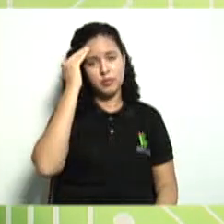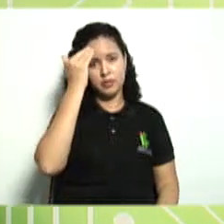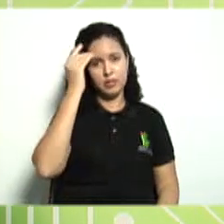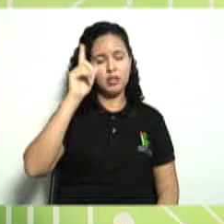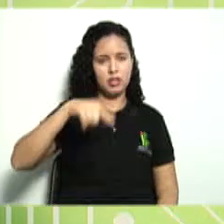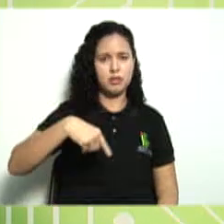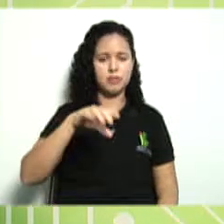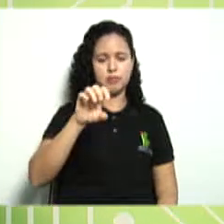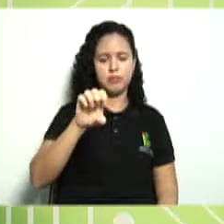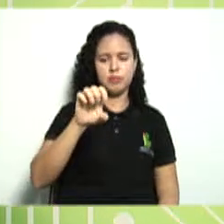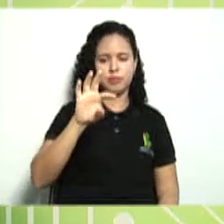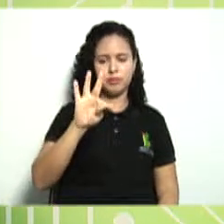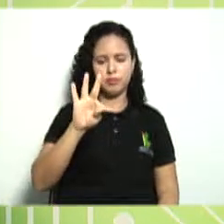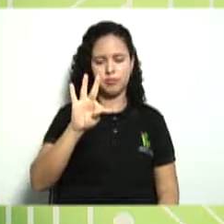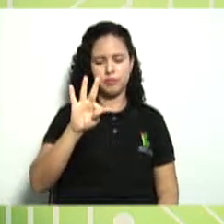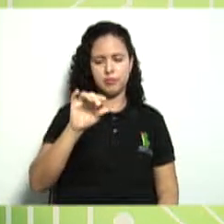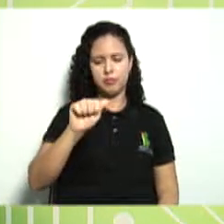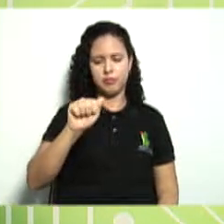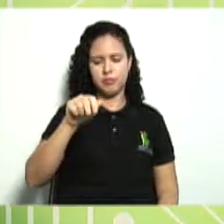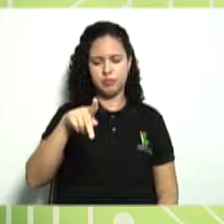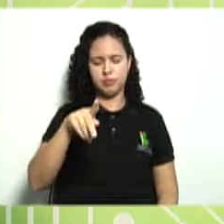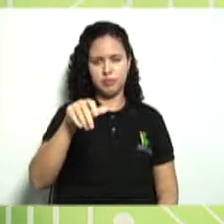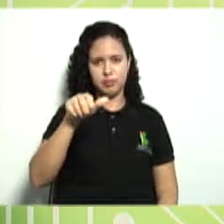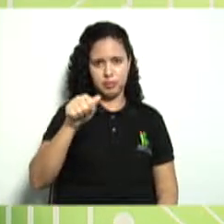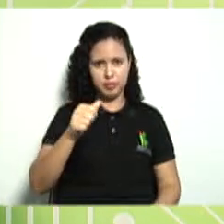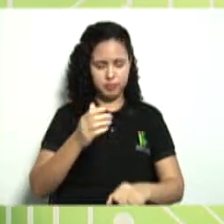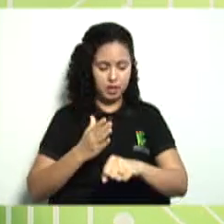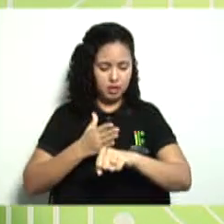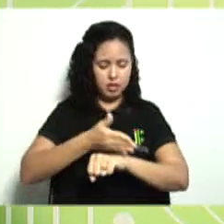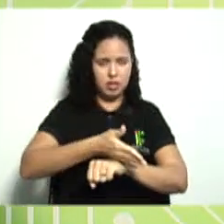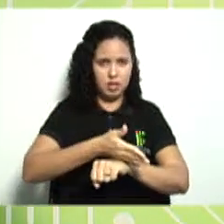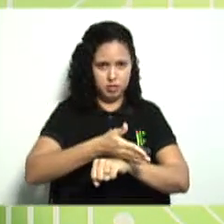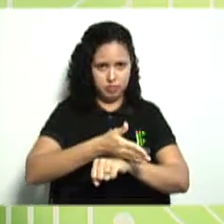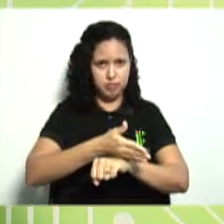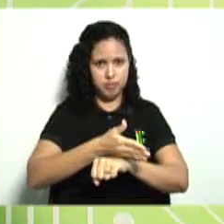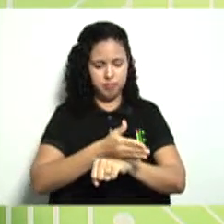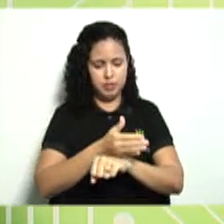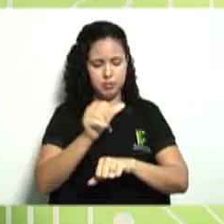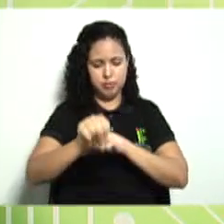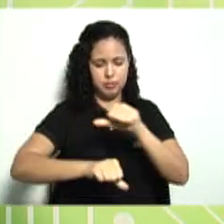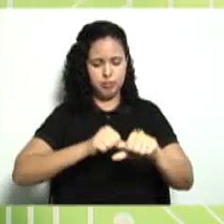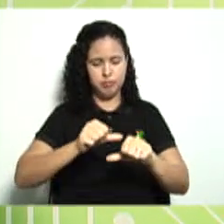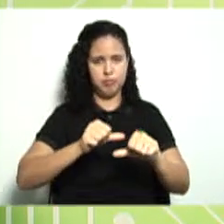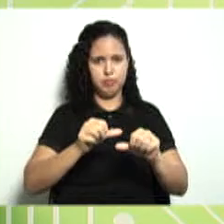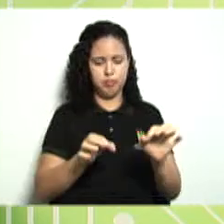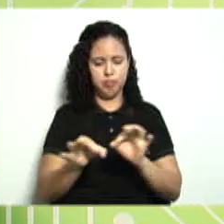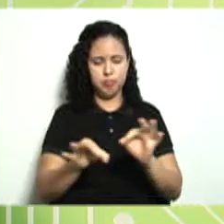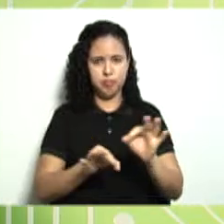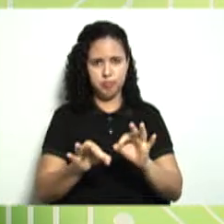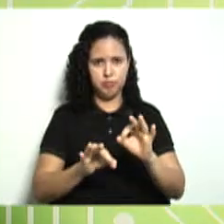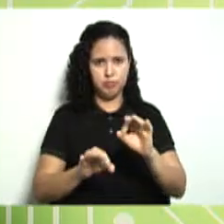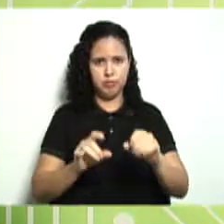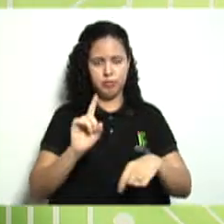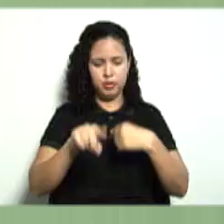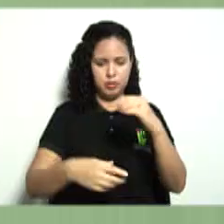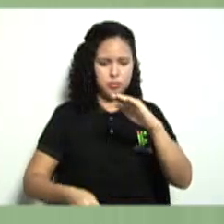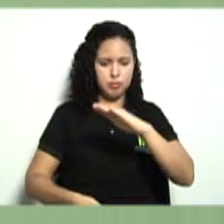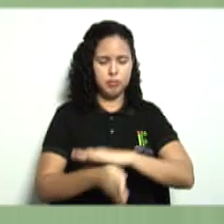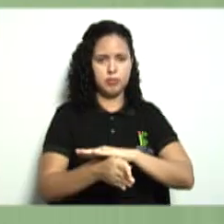sistema computacional. Entrada, processamento e saída. Tranquilo? Continuando, vamos aqui,